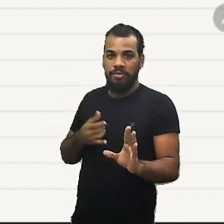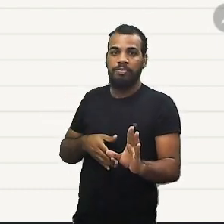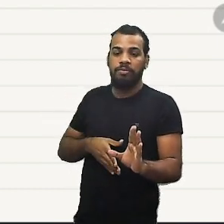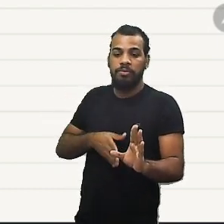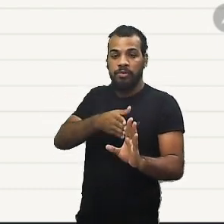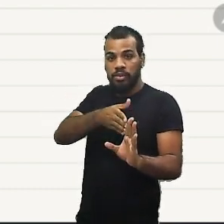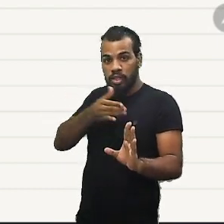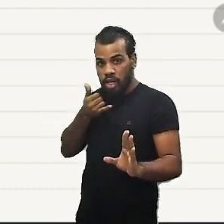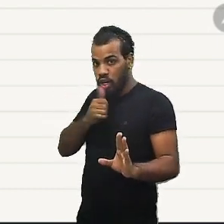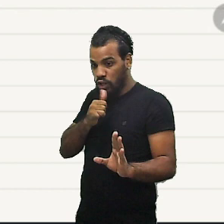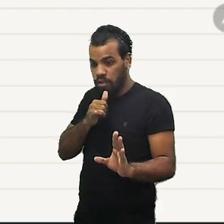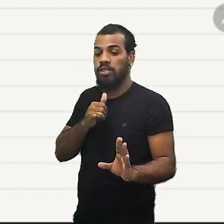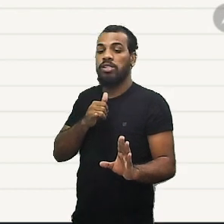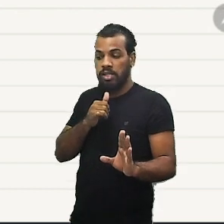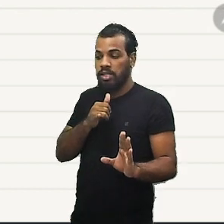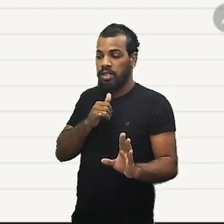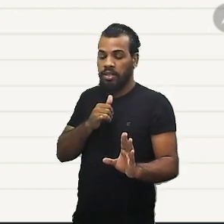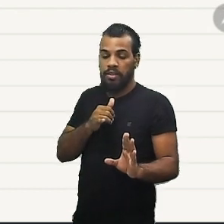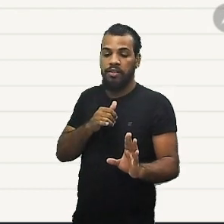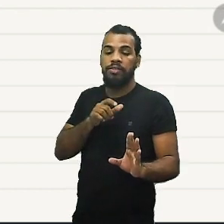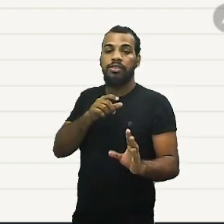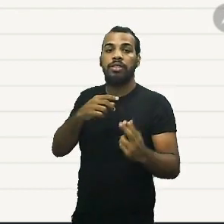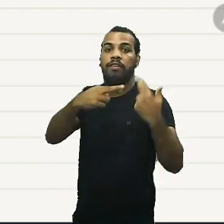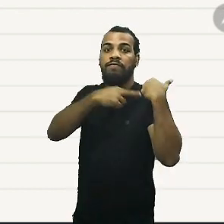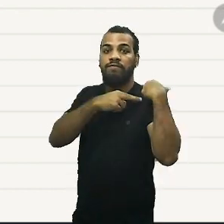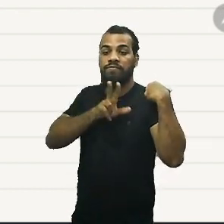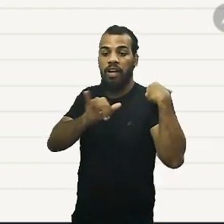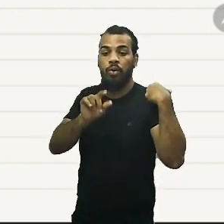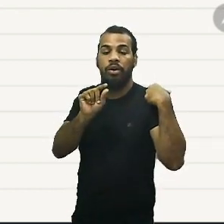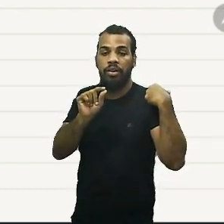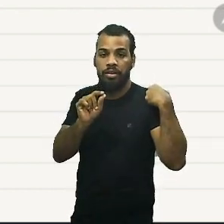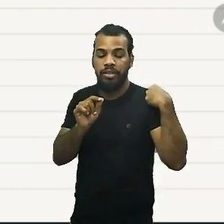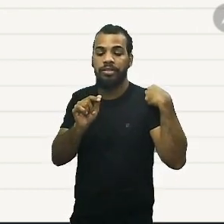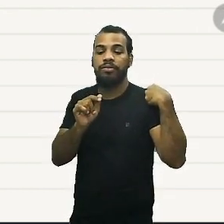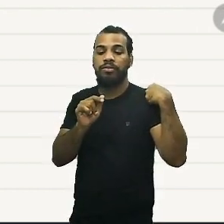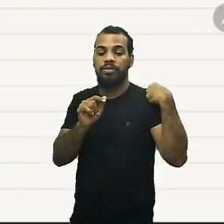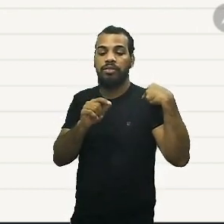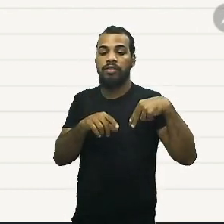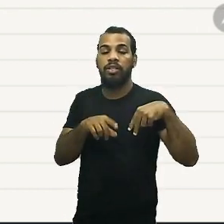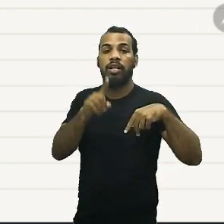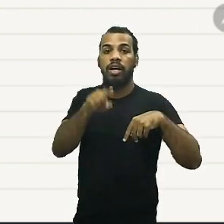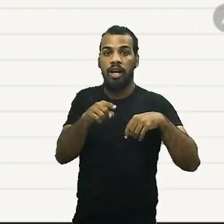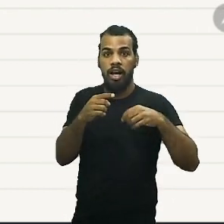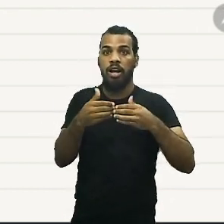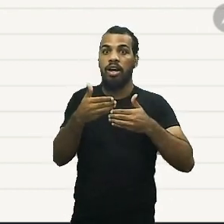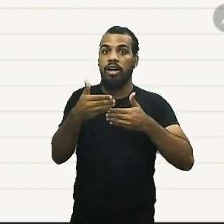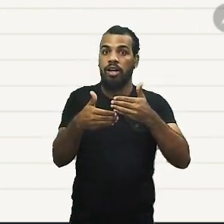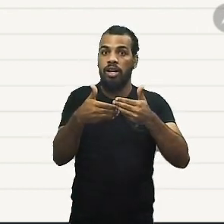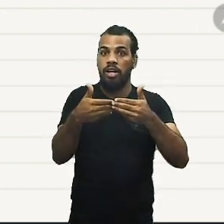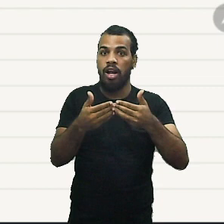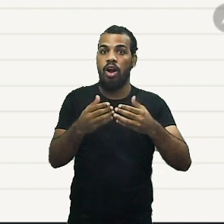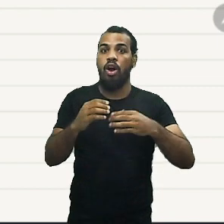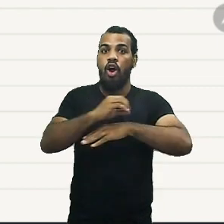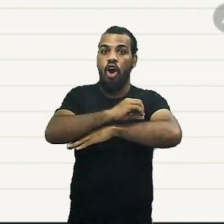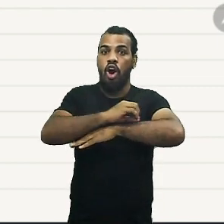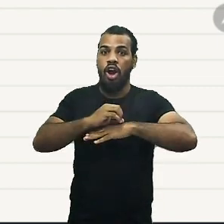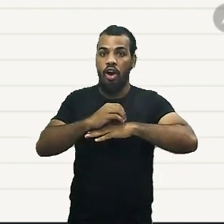substâncias químicas, ela vai ser responsável, ó, pela formação da substância